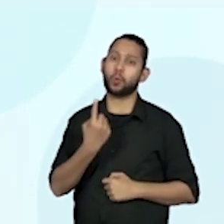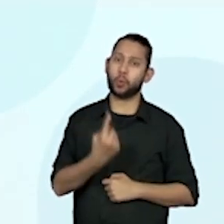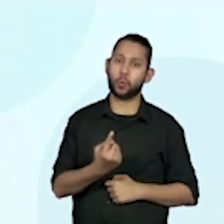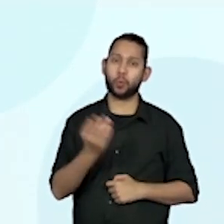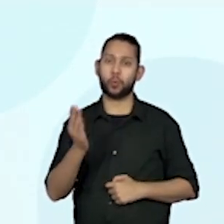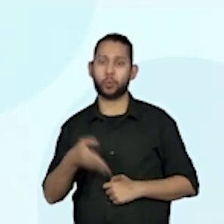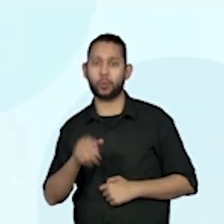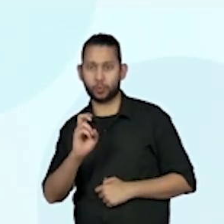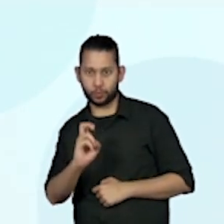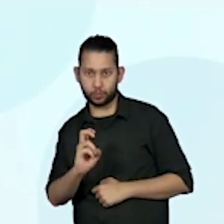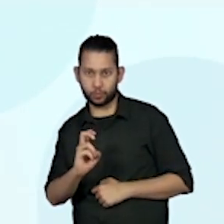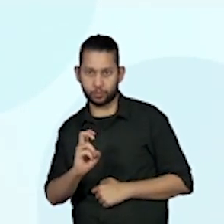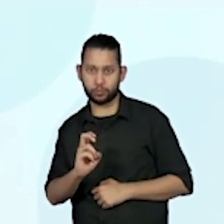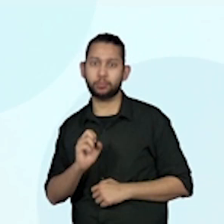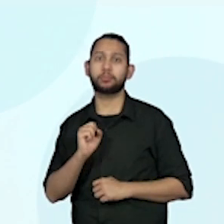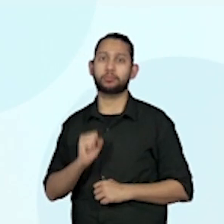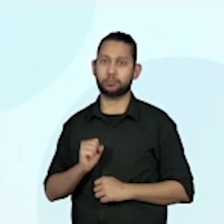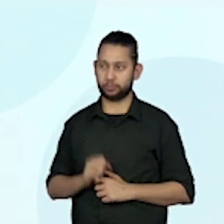1/5.